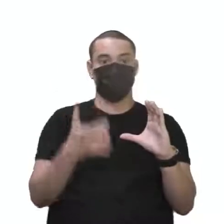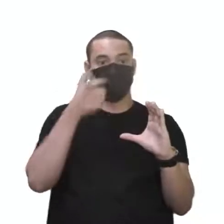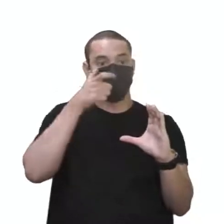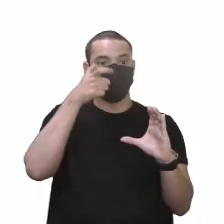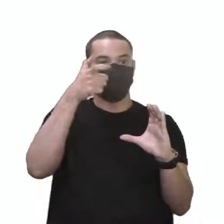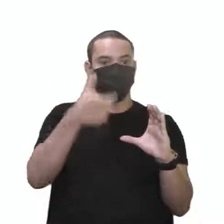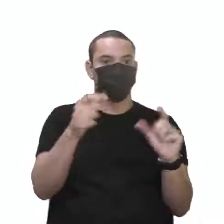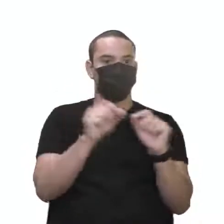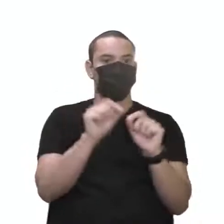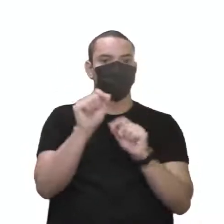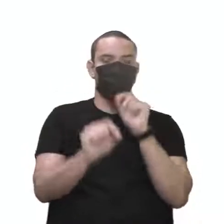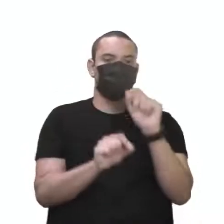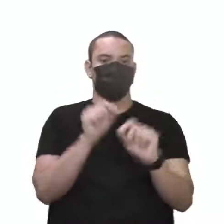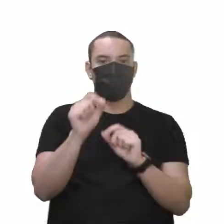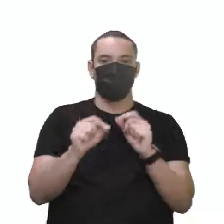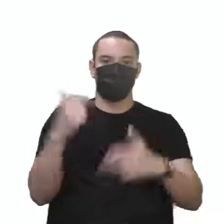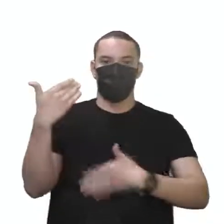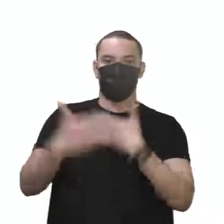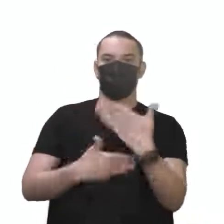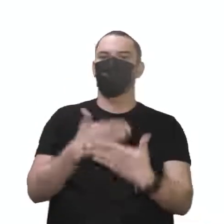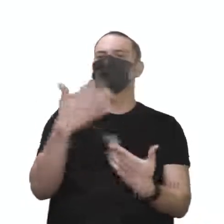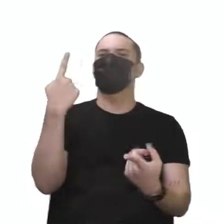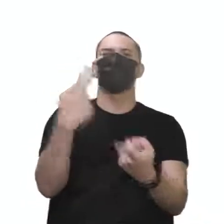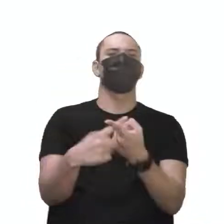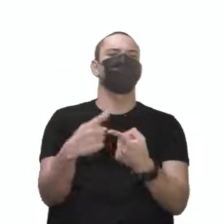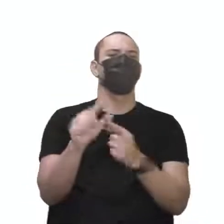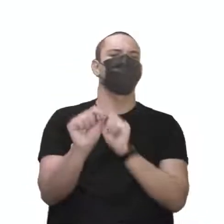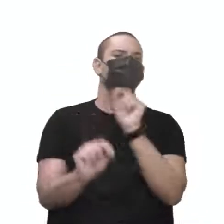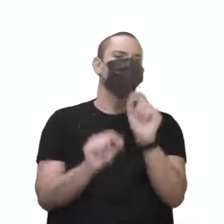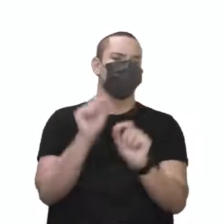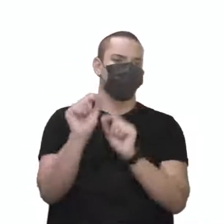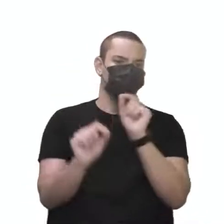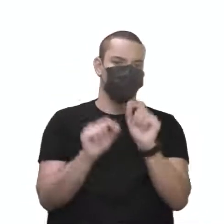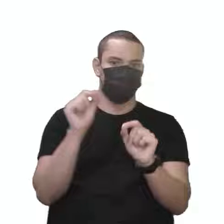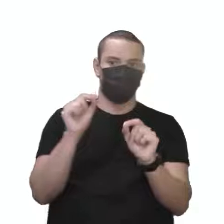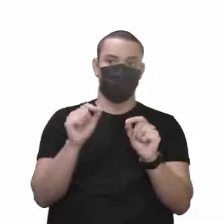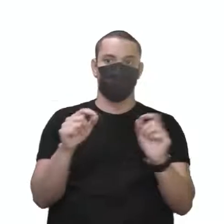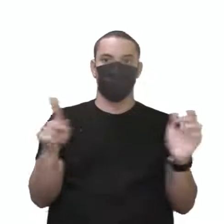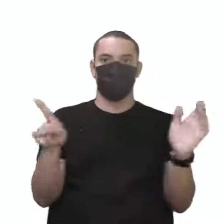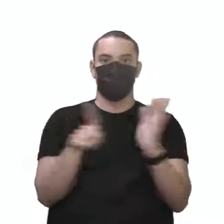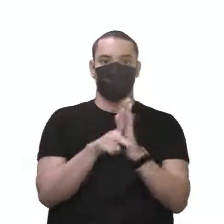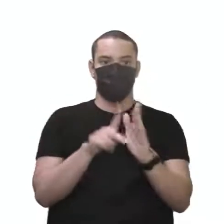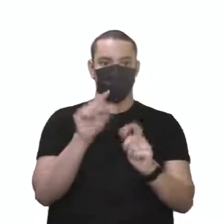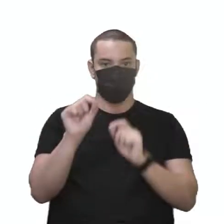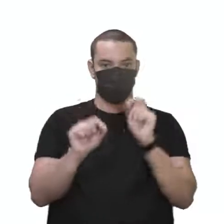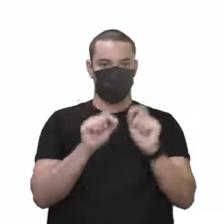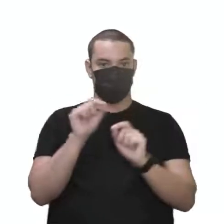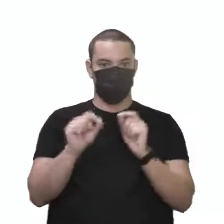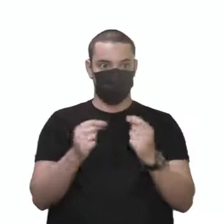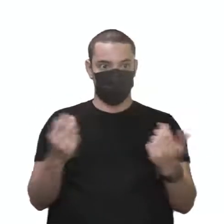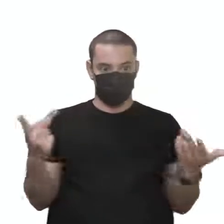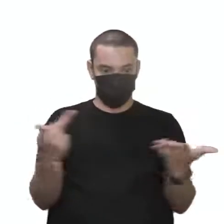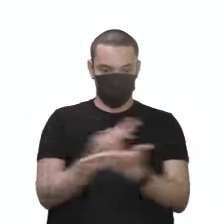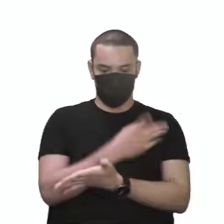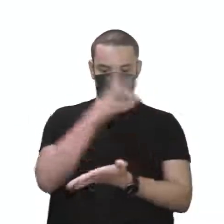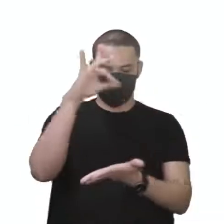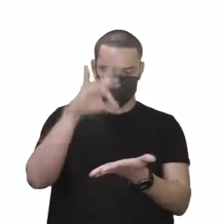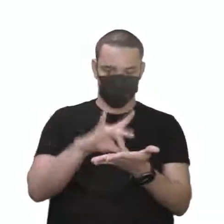será manifestada em decorrência de quê? A manifestação